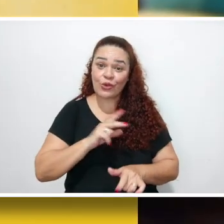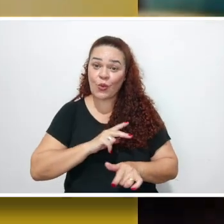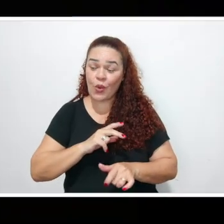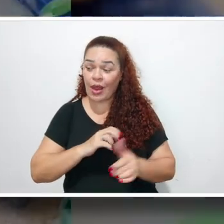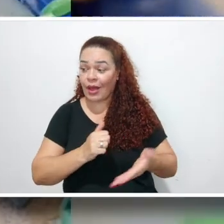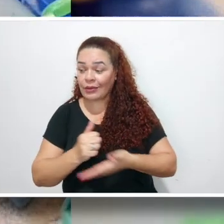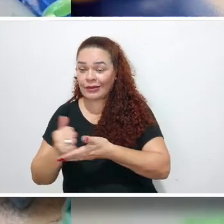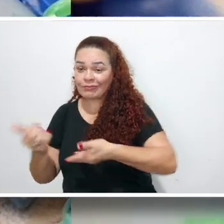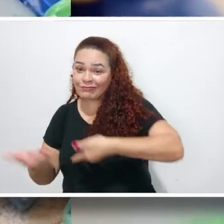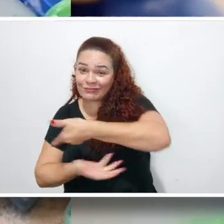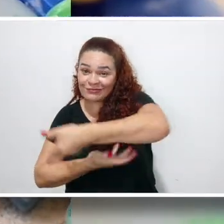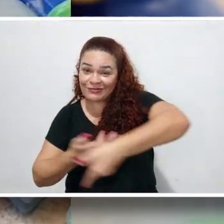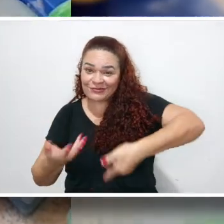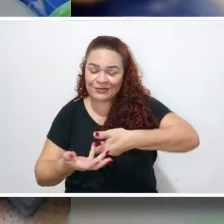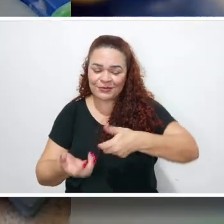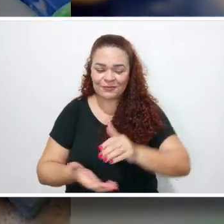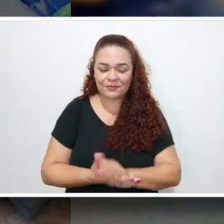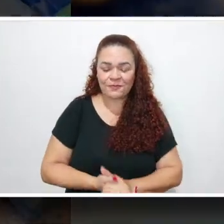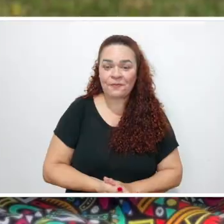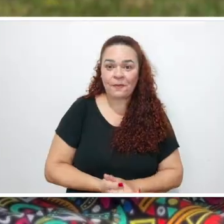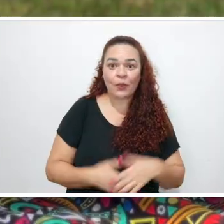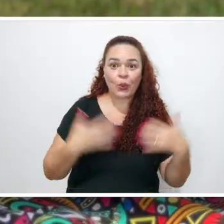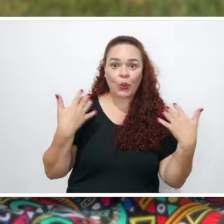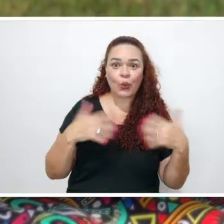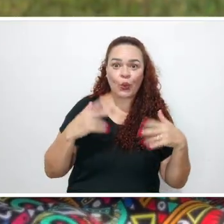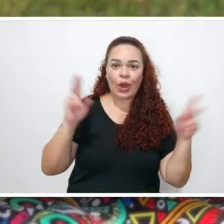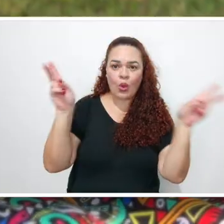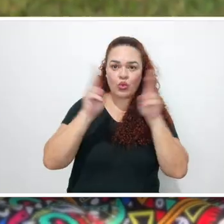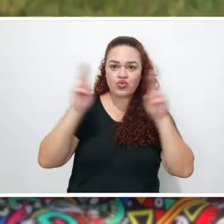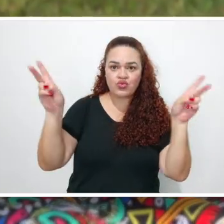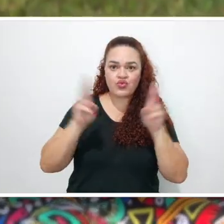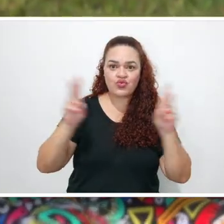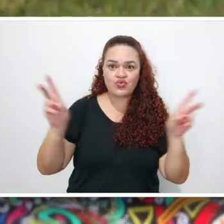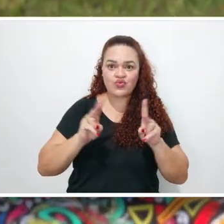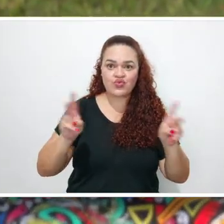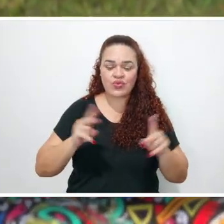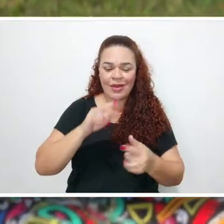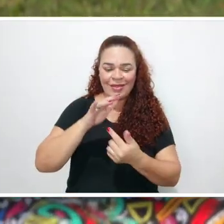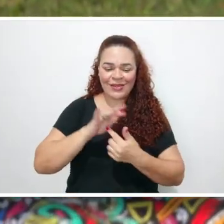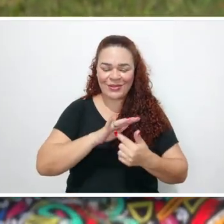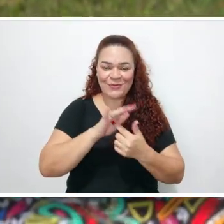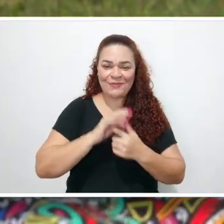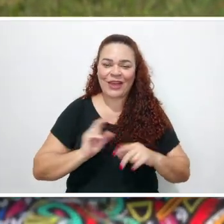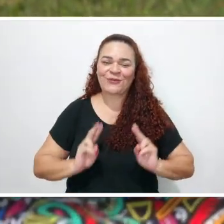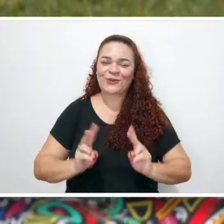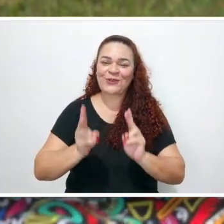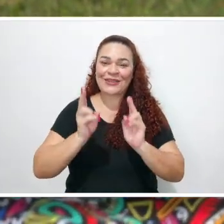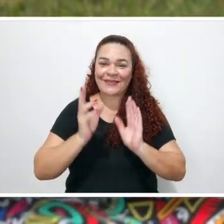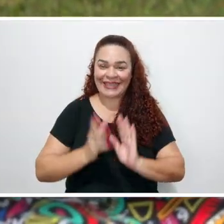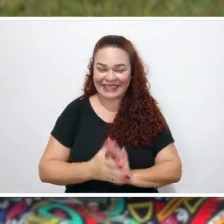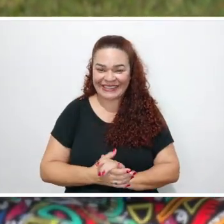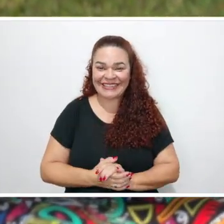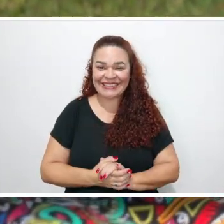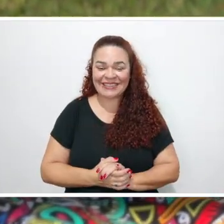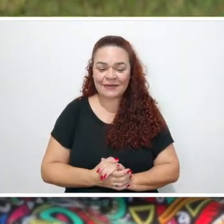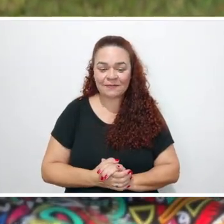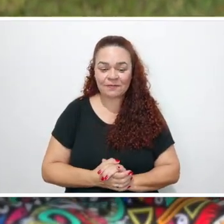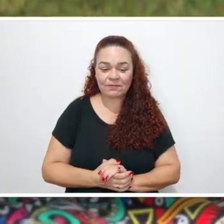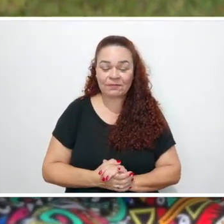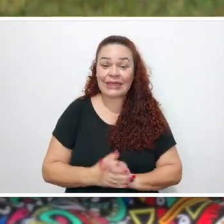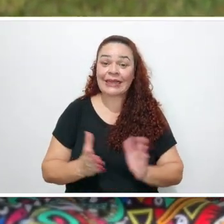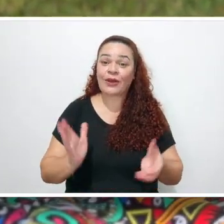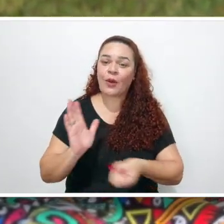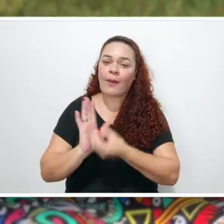um para o mundo da sala de aula. Nossa, gente, tá um vento aqui no parque, mas vamos dar continuidade nessa história,